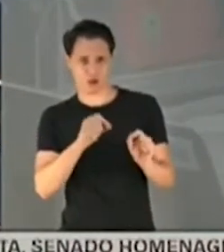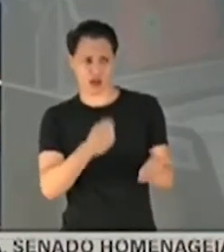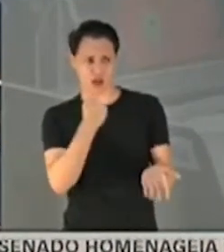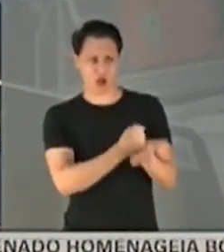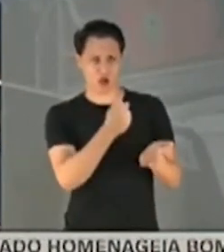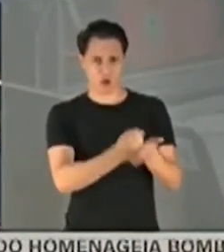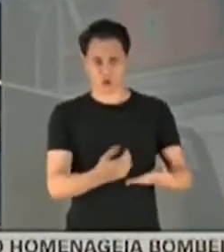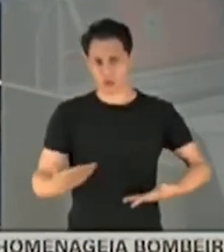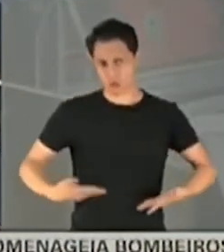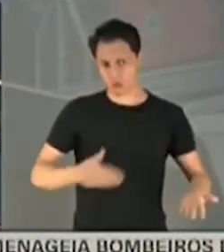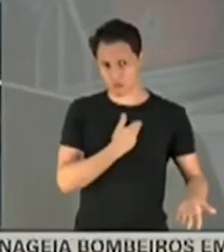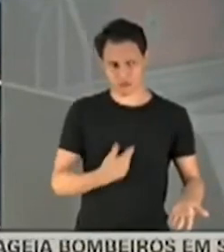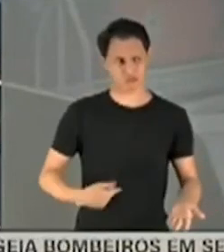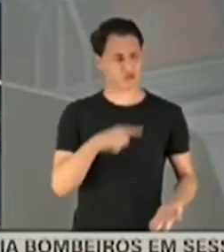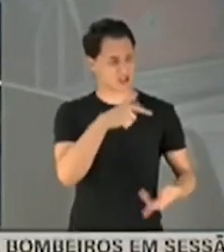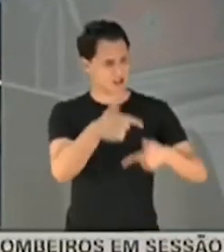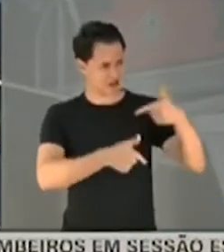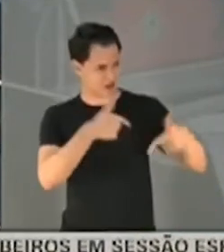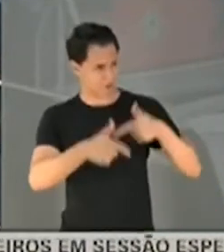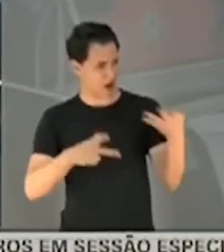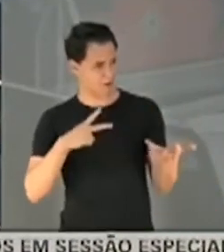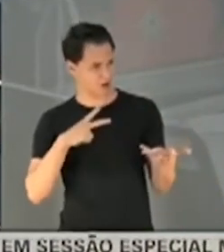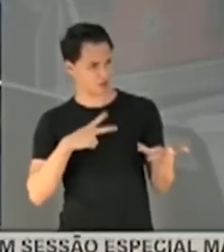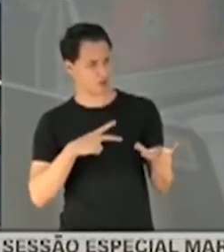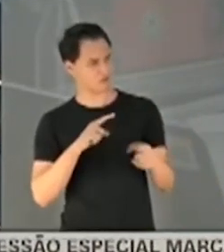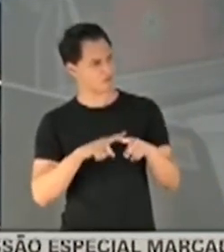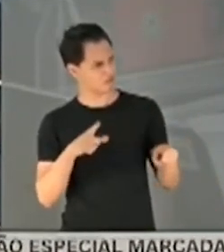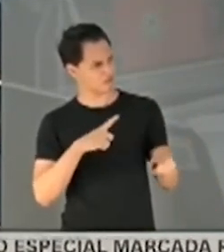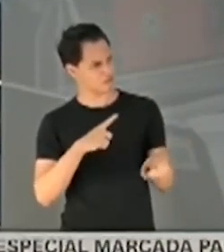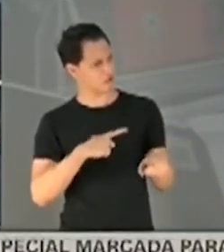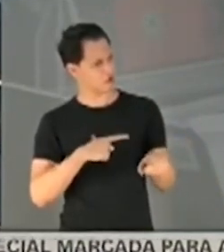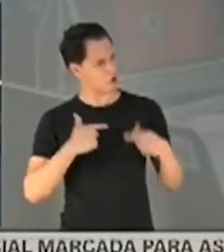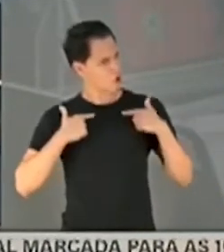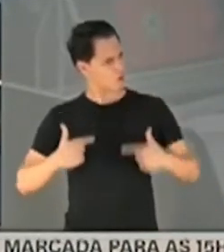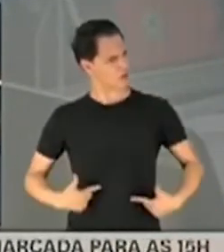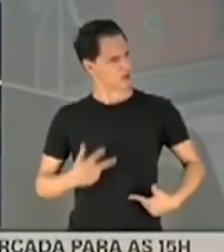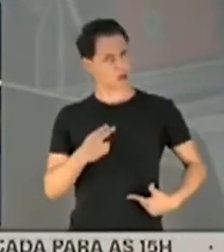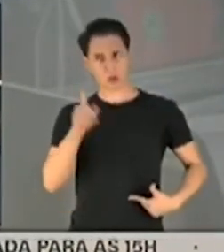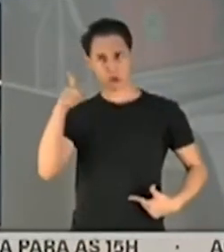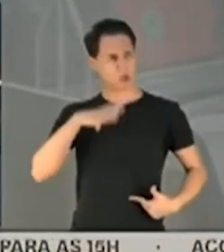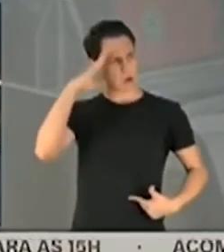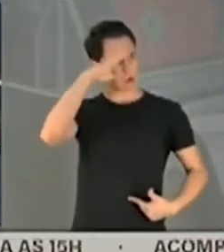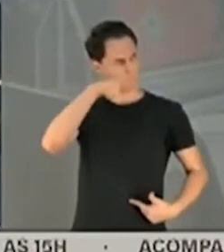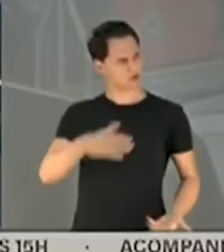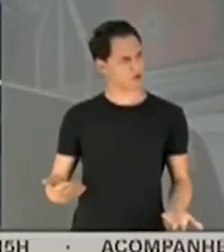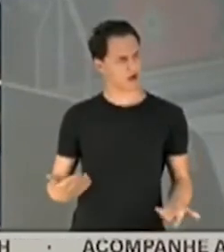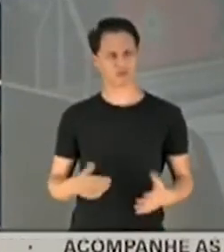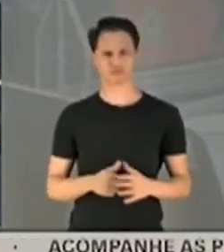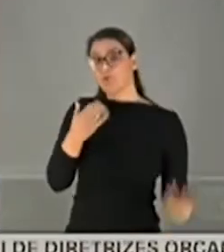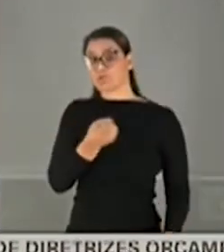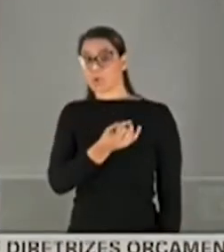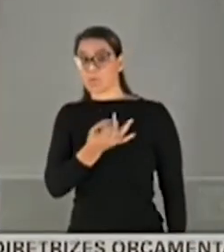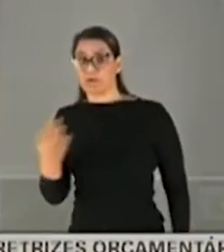numa empresa privada, mas mantém o mesmo comportamento da tropa de choque do presidente